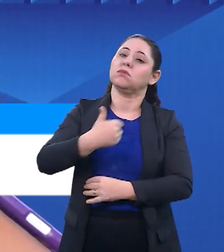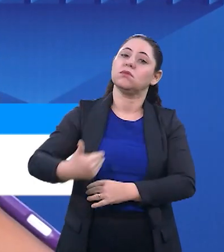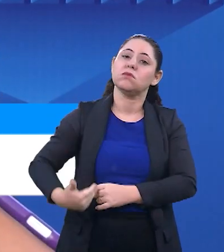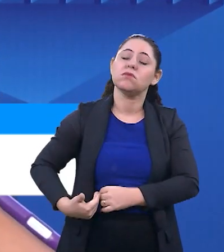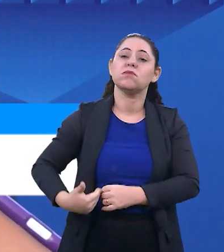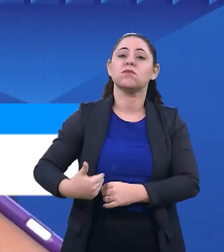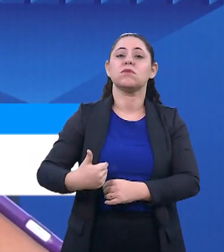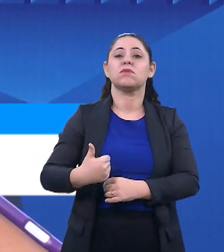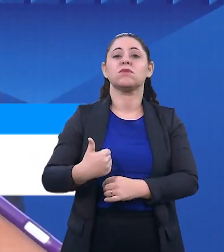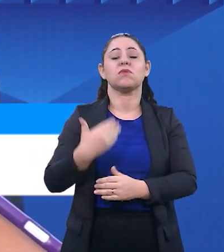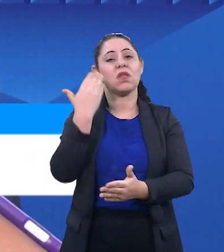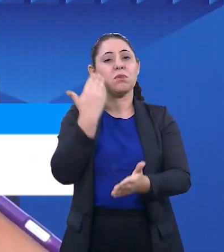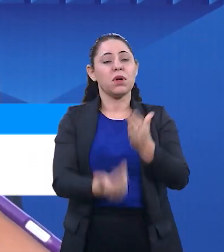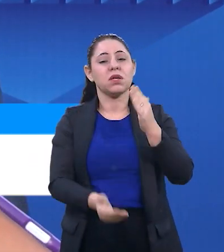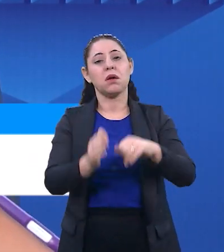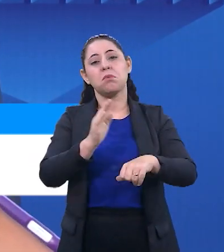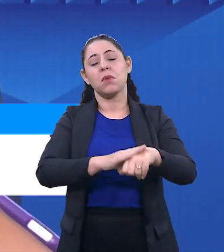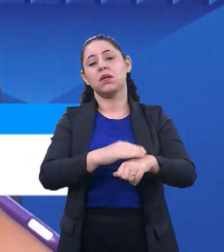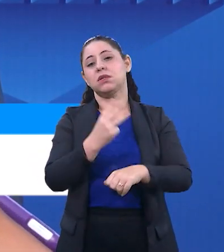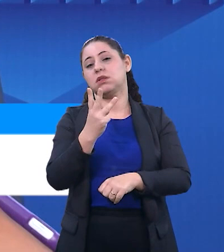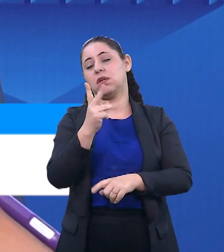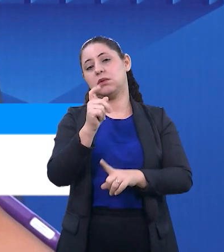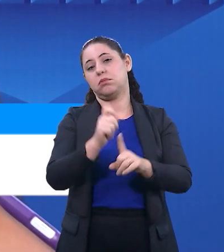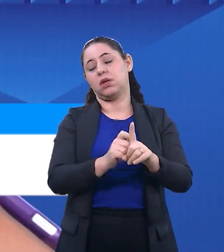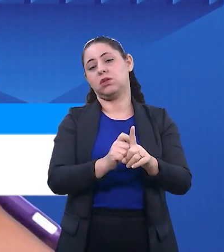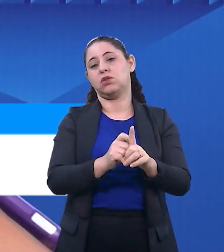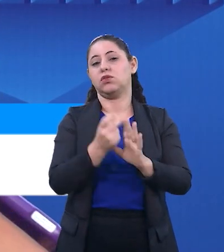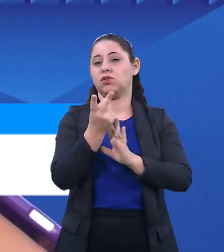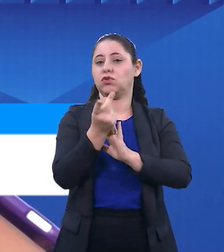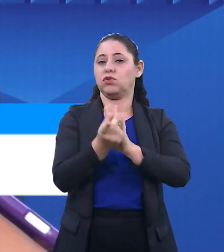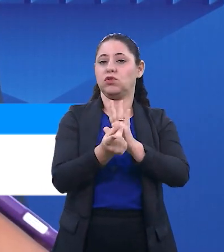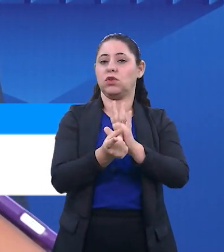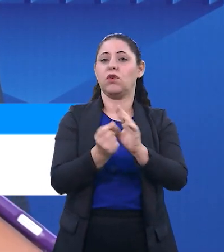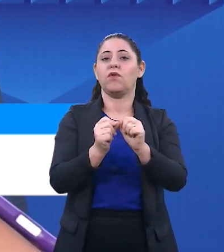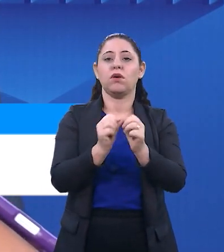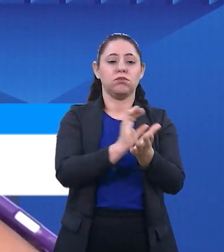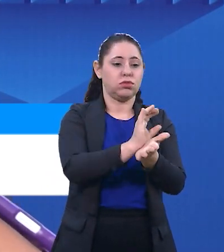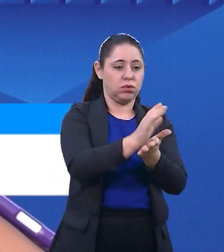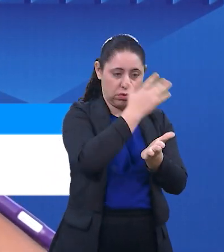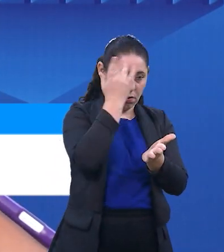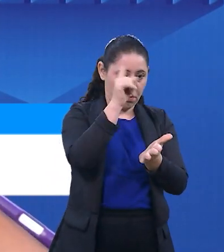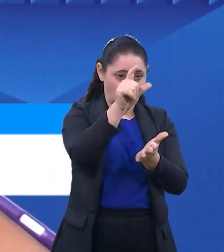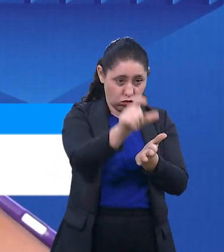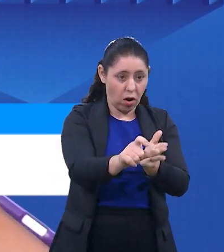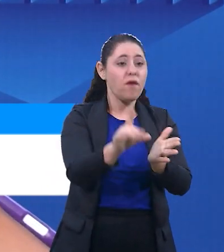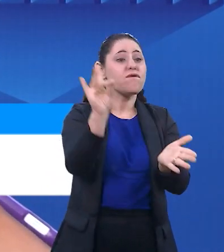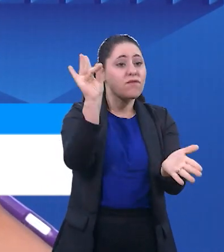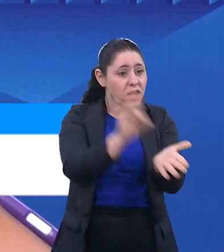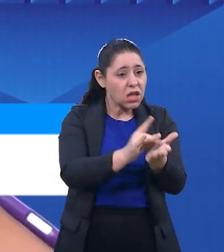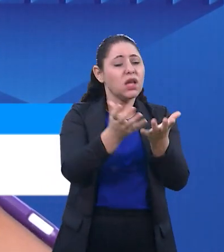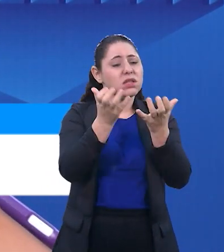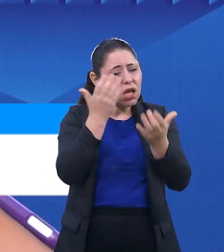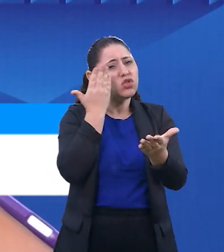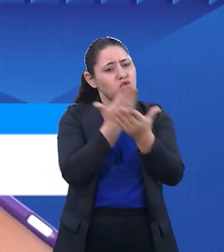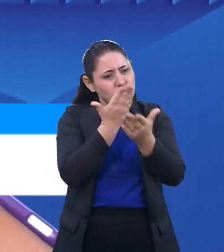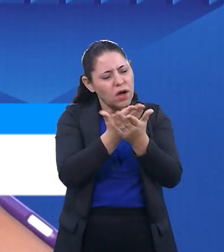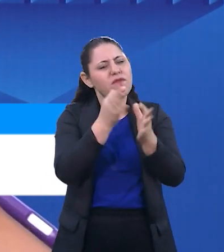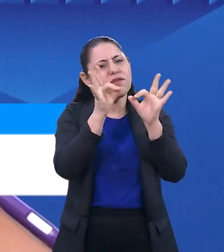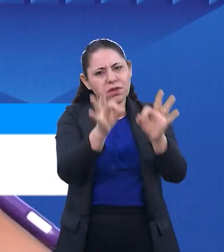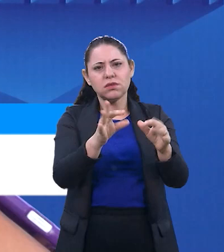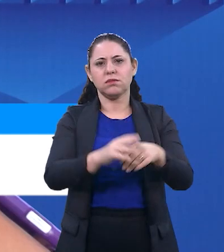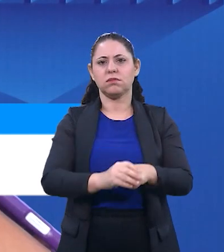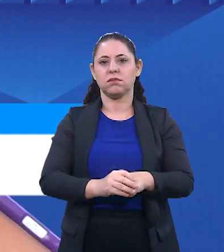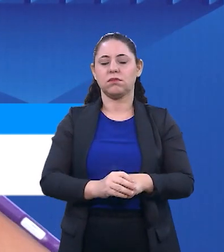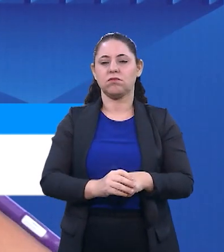E o governo, em vez de perder mais 3 meses de recurso, vai investir em uma pessoa que realmente quer